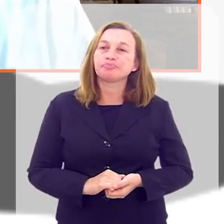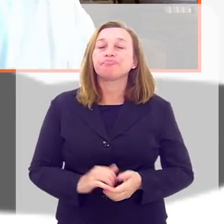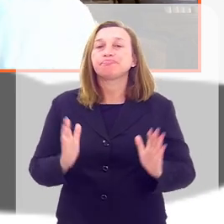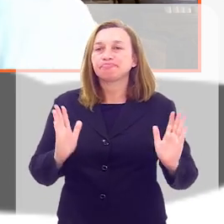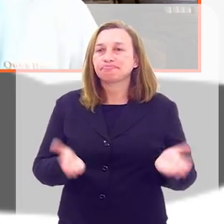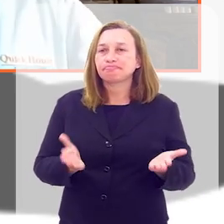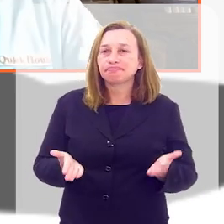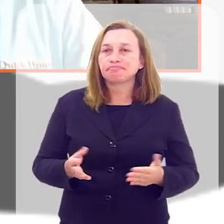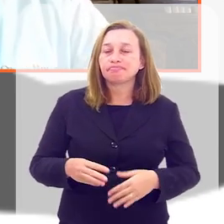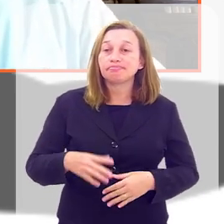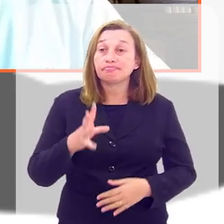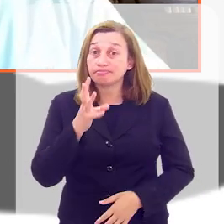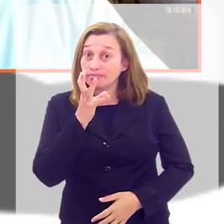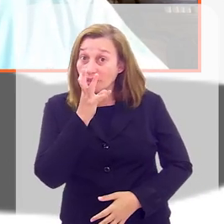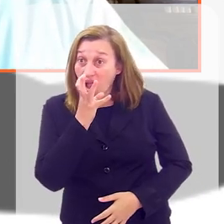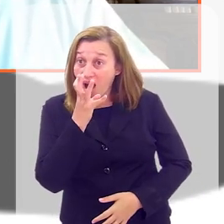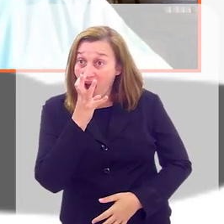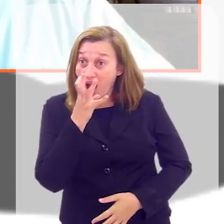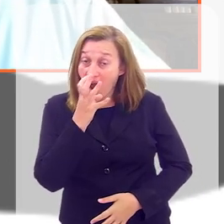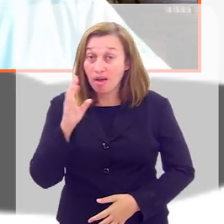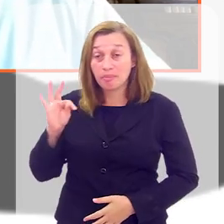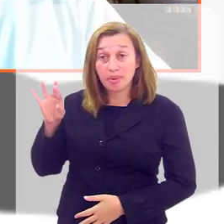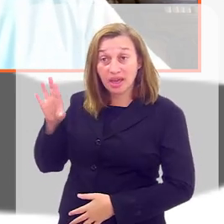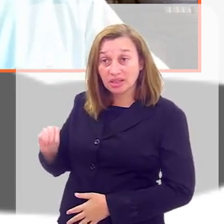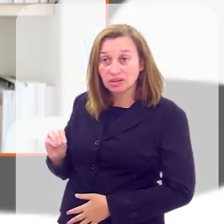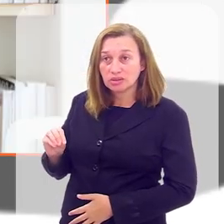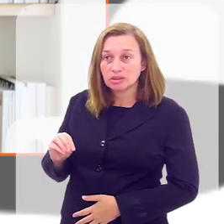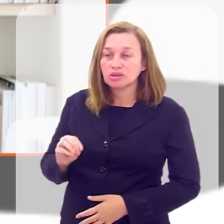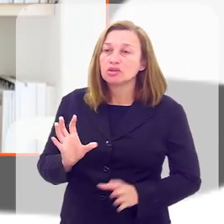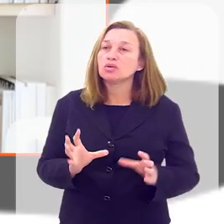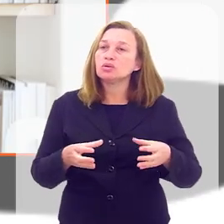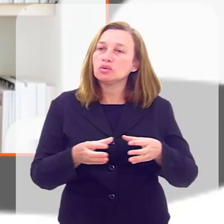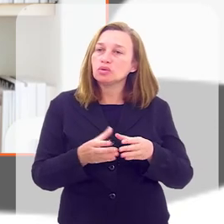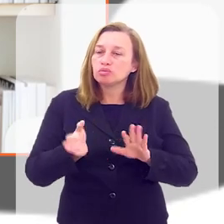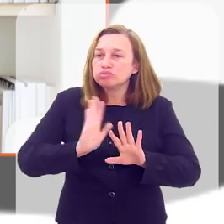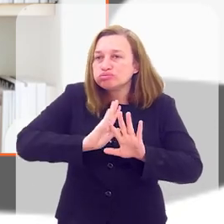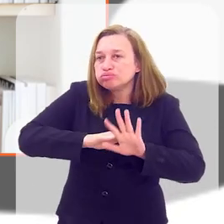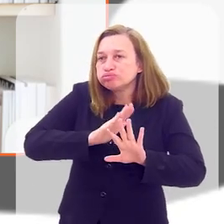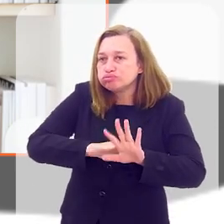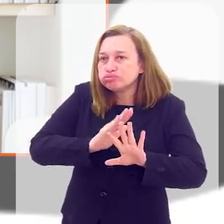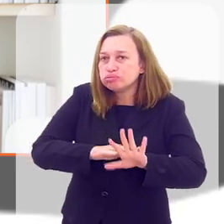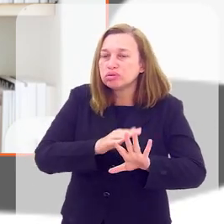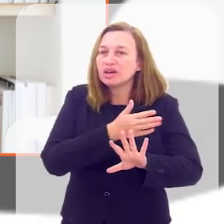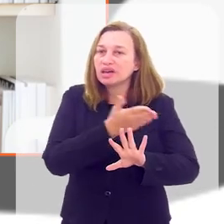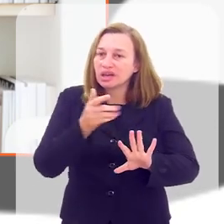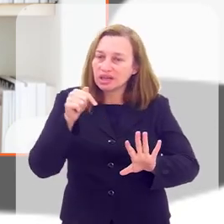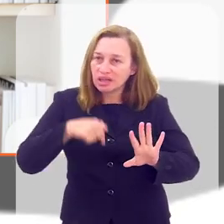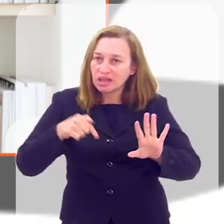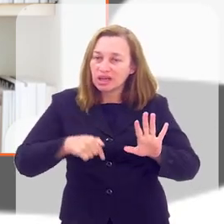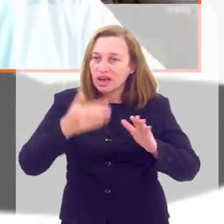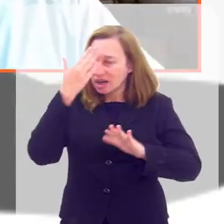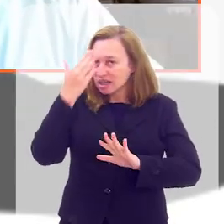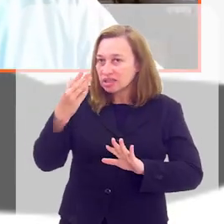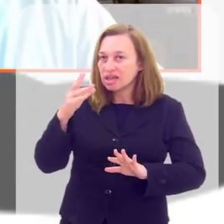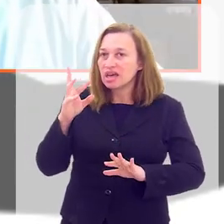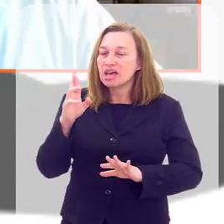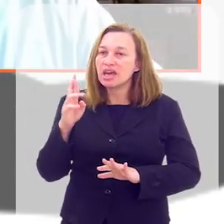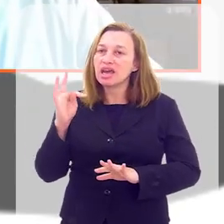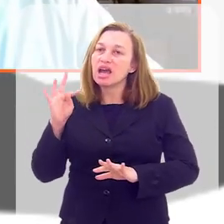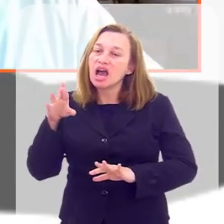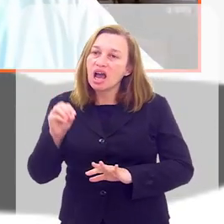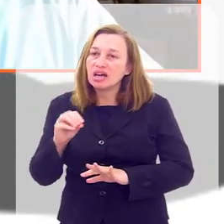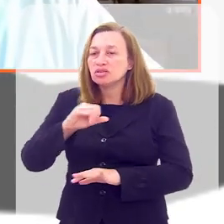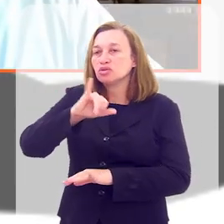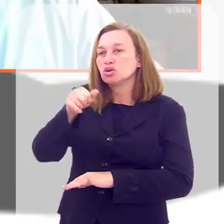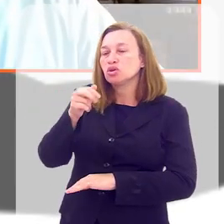sentido agora quem tá Encantado aqui Beto por exemplo a equipe que tá por trás das câmeras aqui eu agradeço a todos o